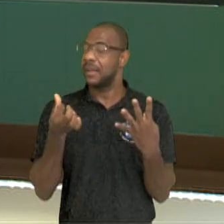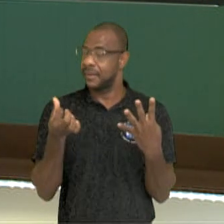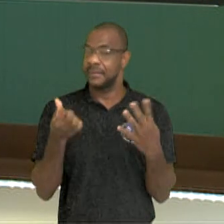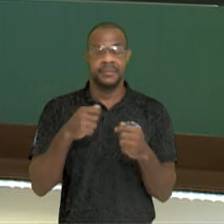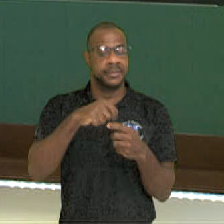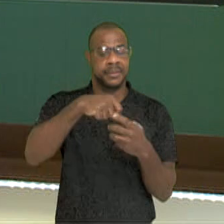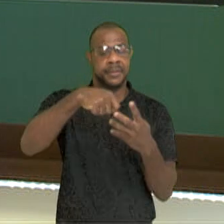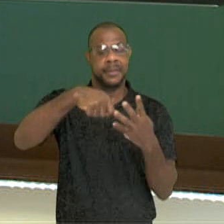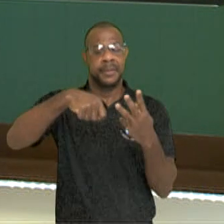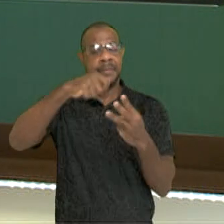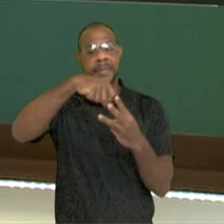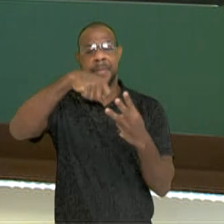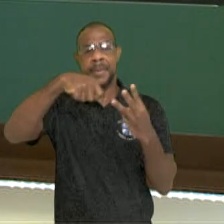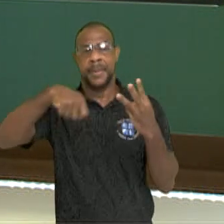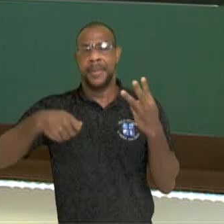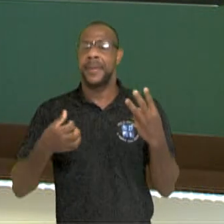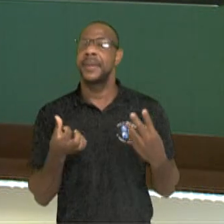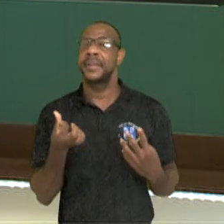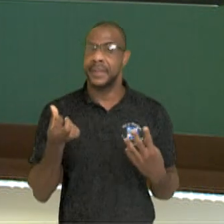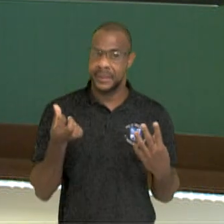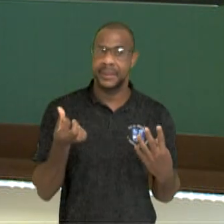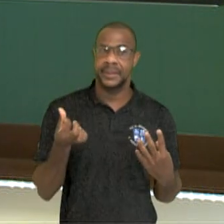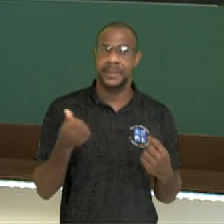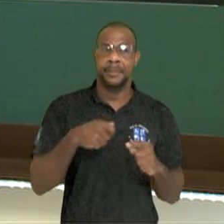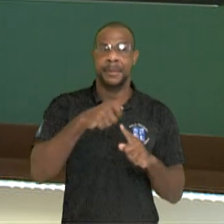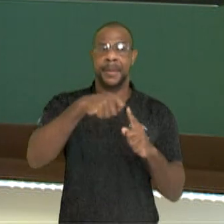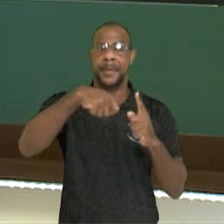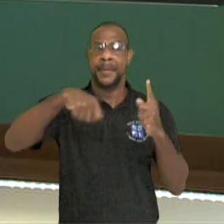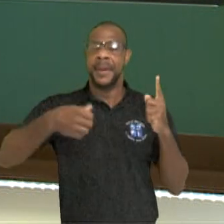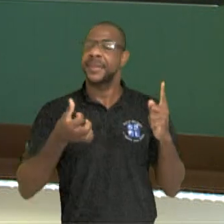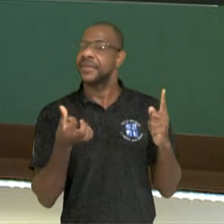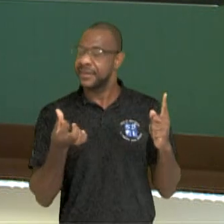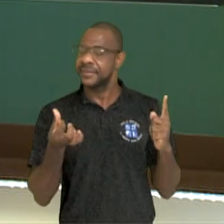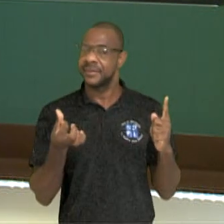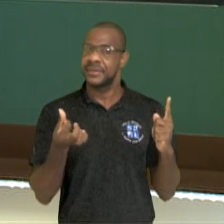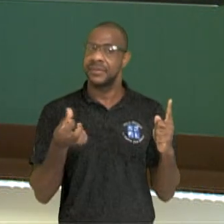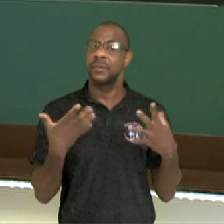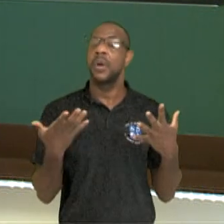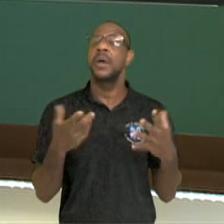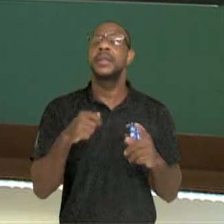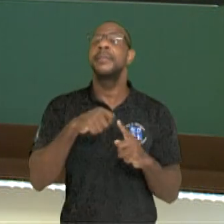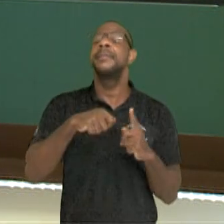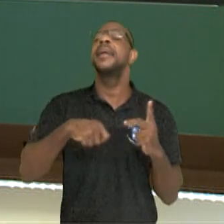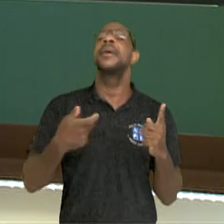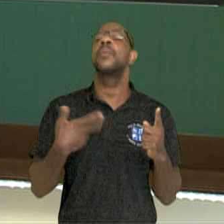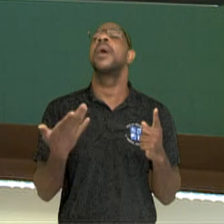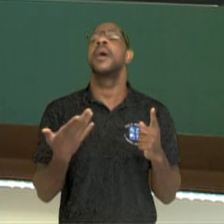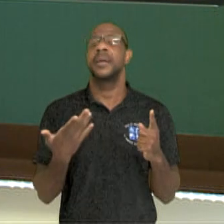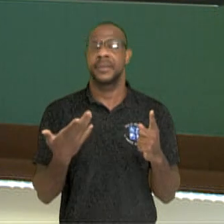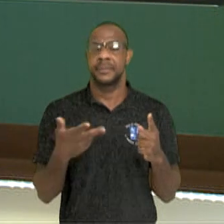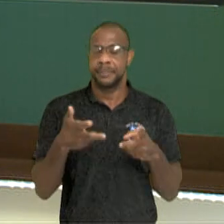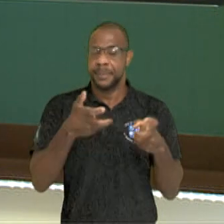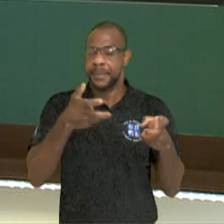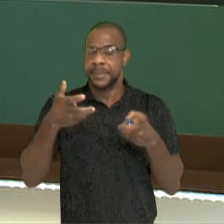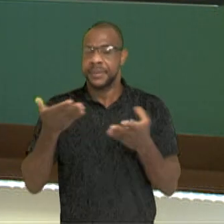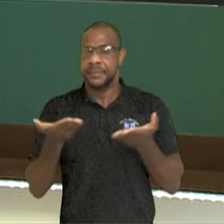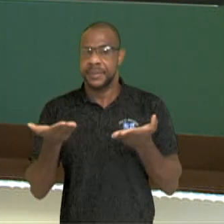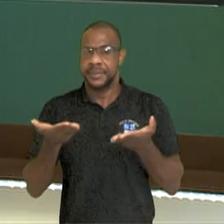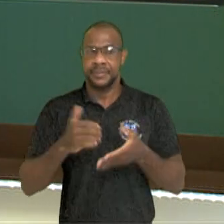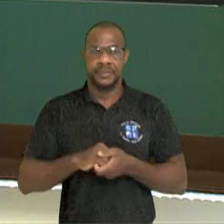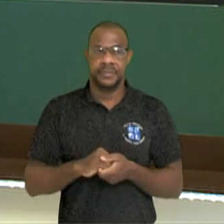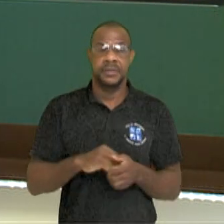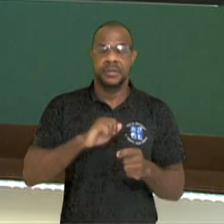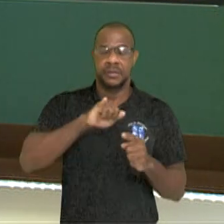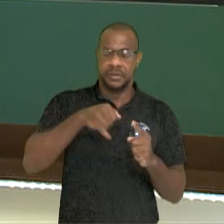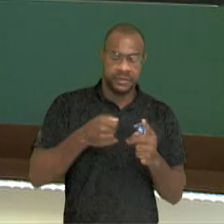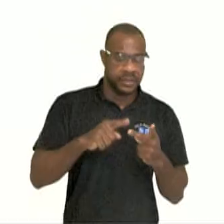desse supermercado. Então, quais meses foram analisados? Quais meses estão sendo analisados?